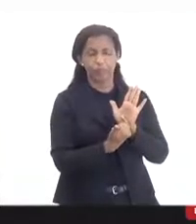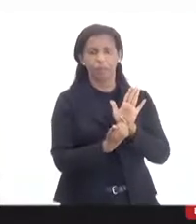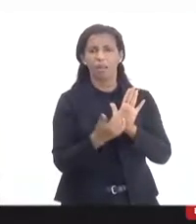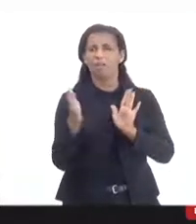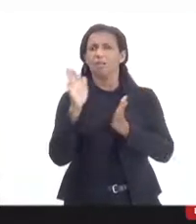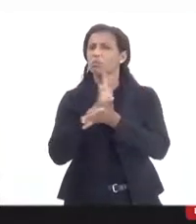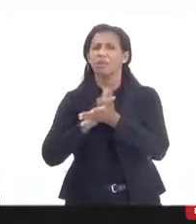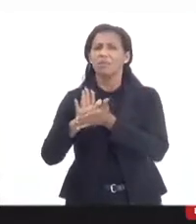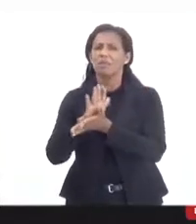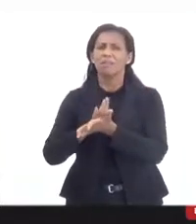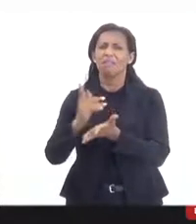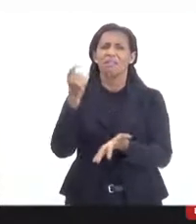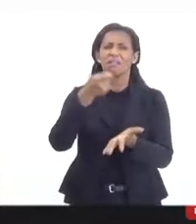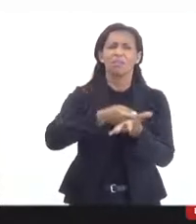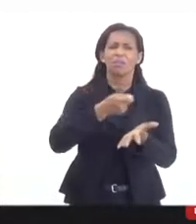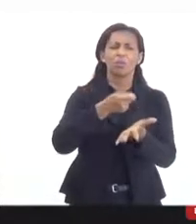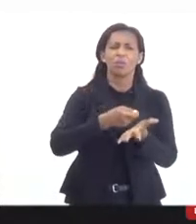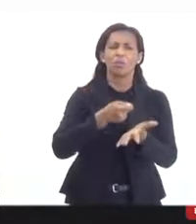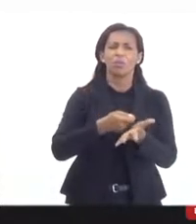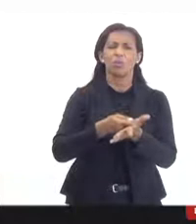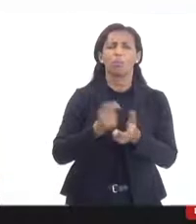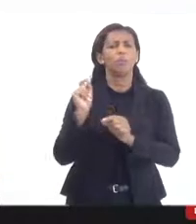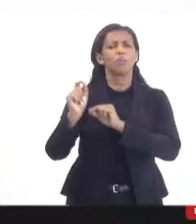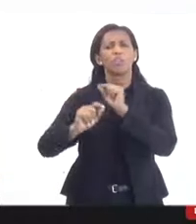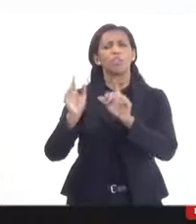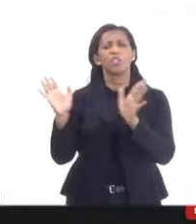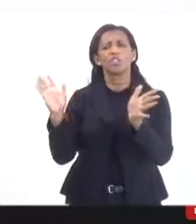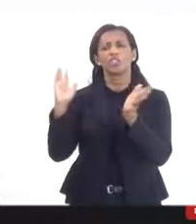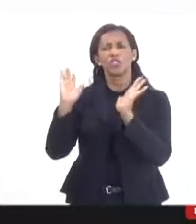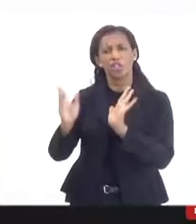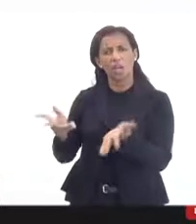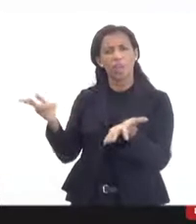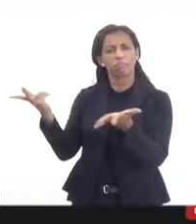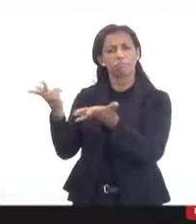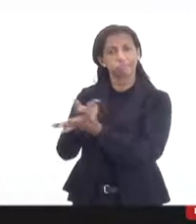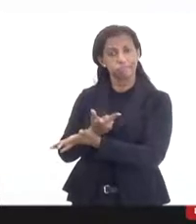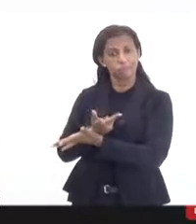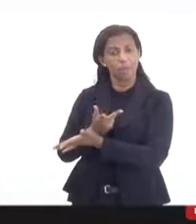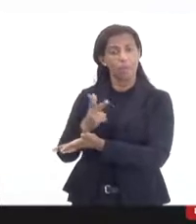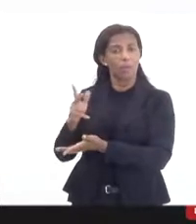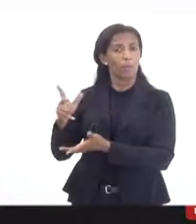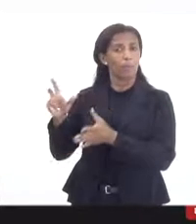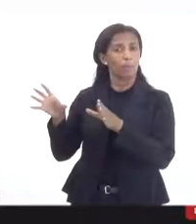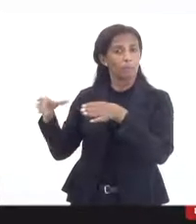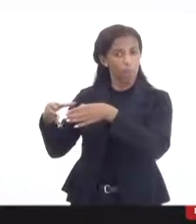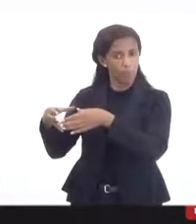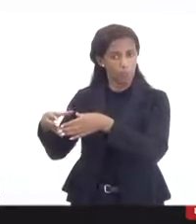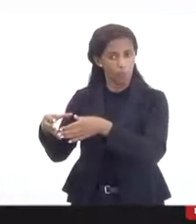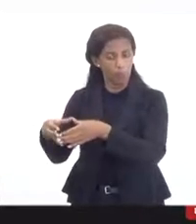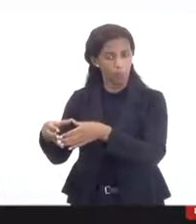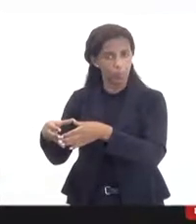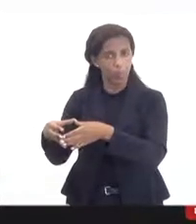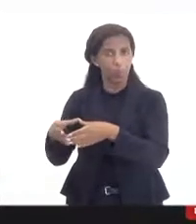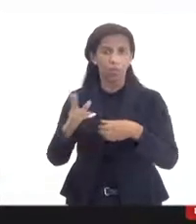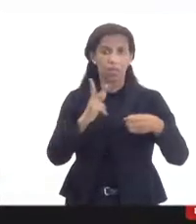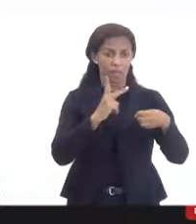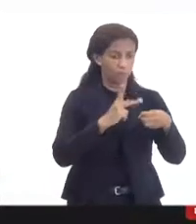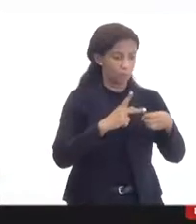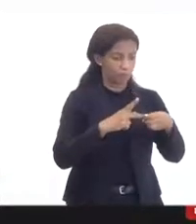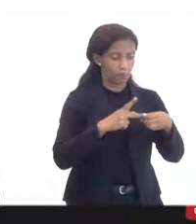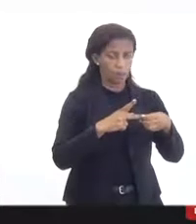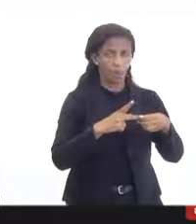obrigue ela a estornar operações realizadas por terceiro. E a operação realizada pela Petrobras foi uma operação